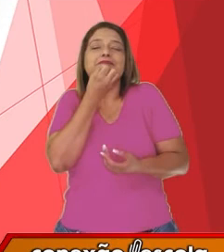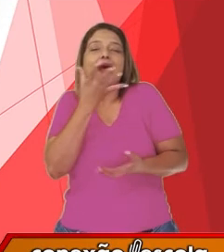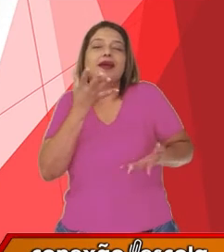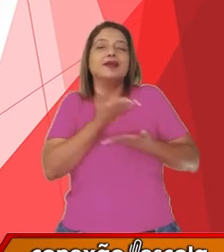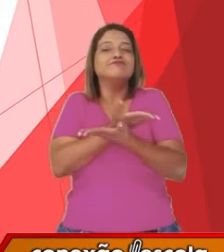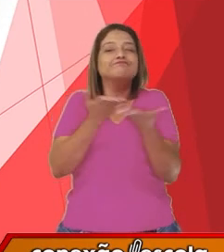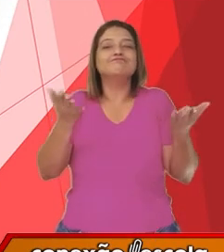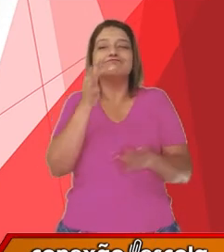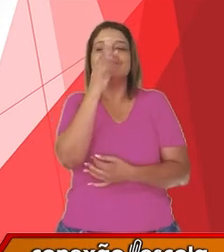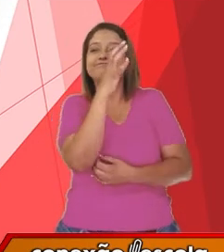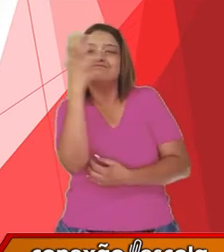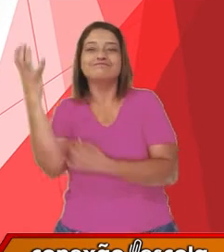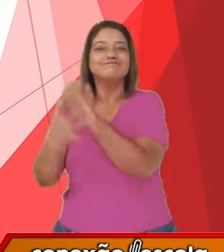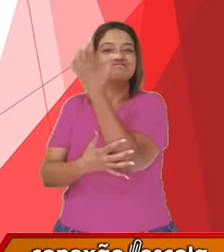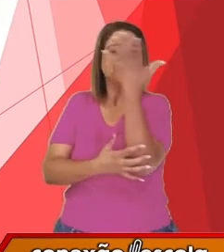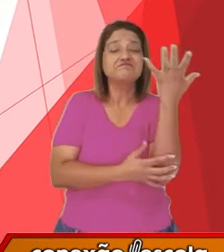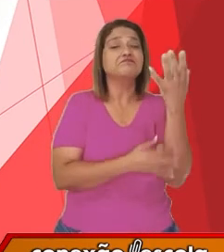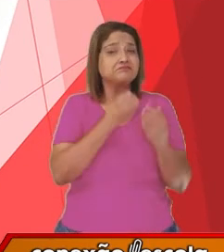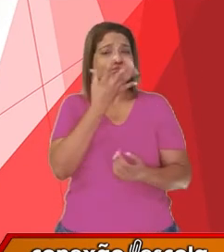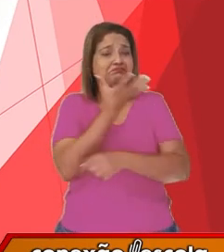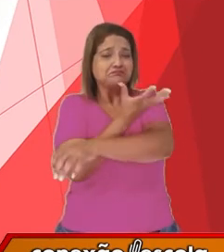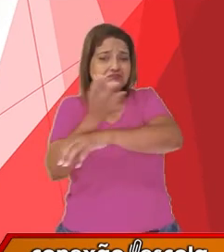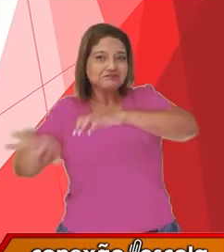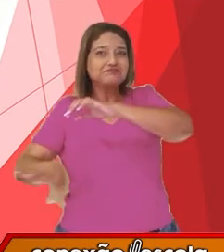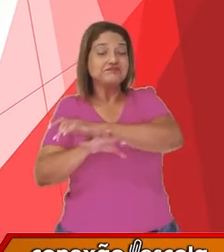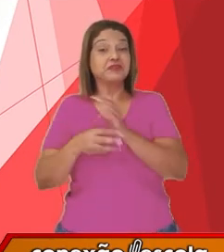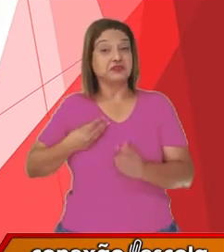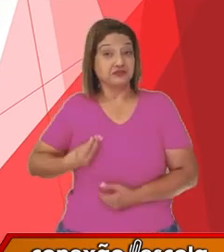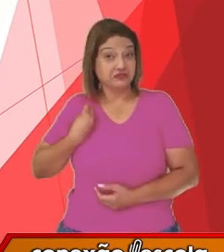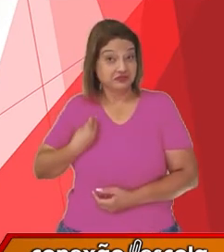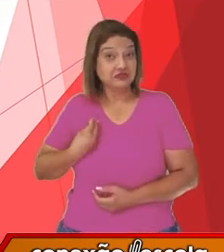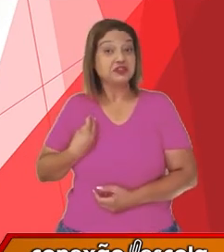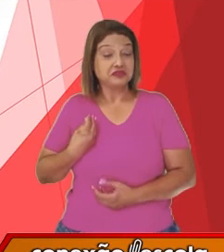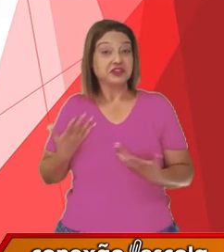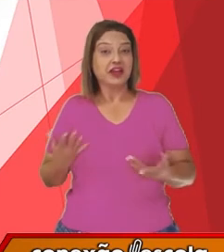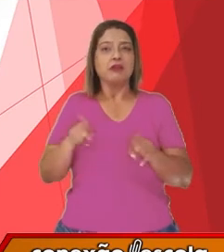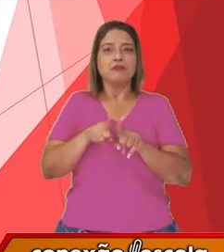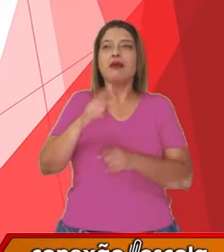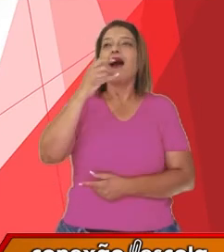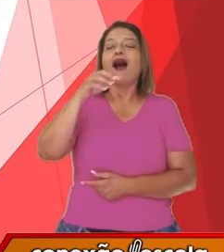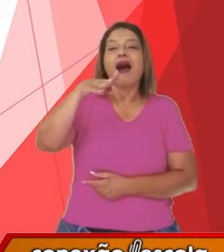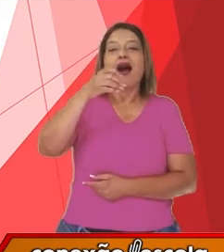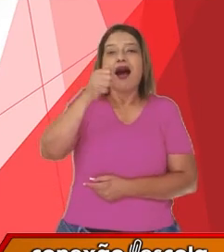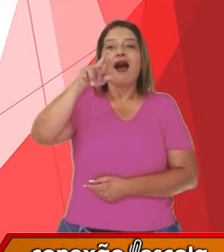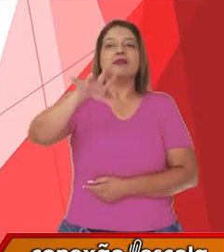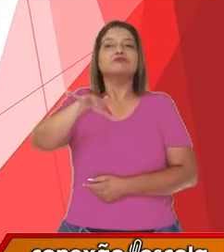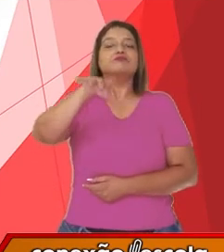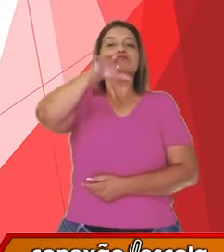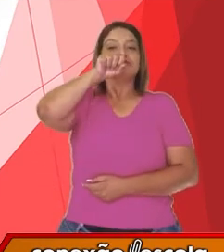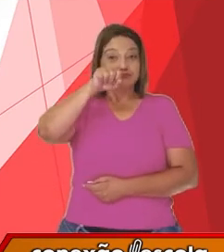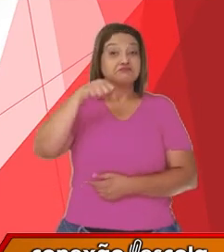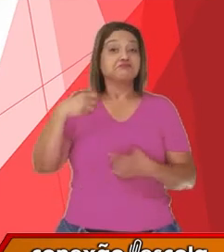bom, né? A gente elogiar o meio ambiente, o ar que nós respiramos. De certa